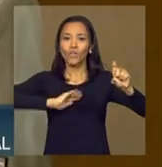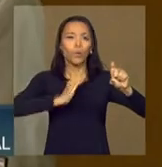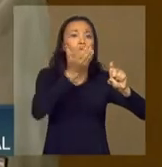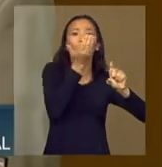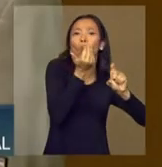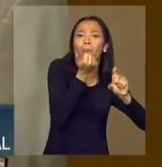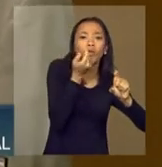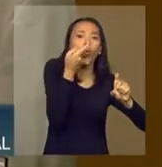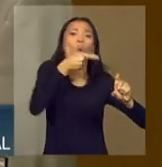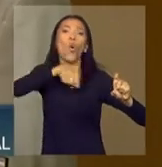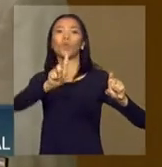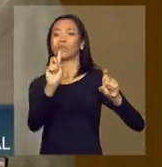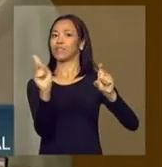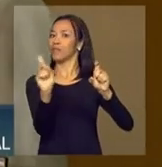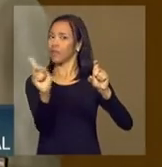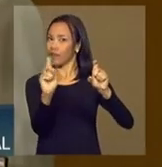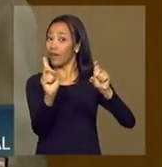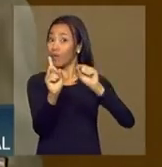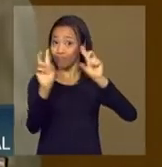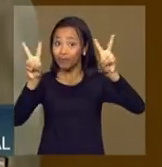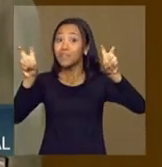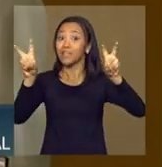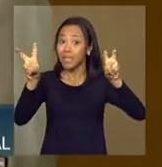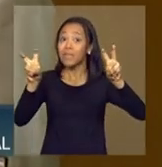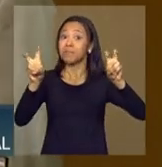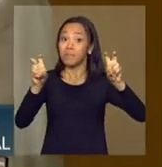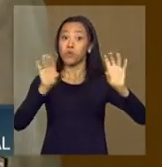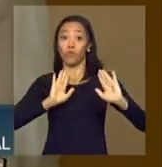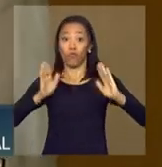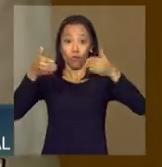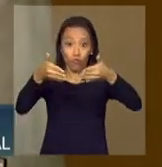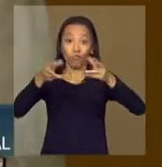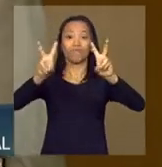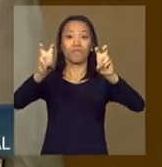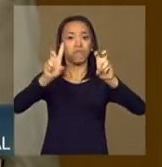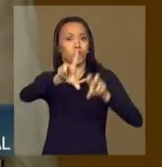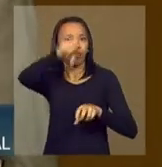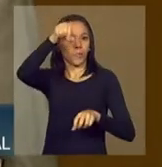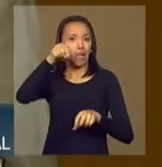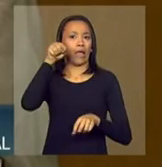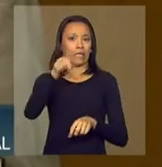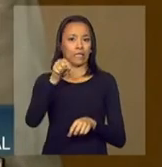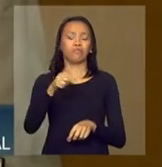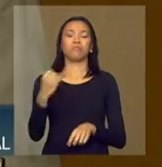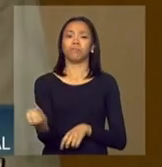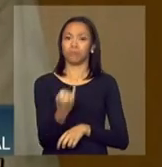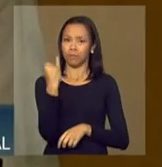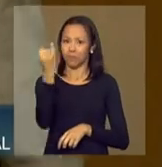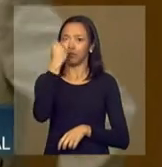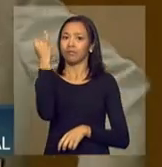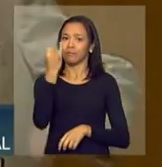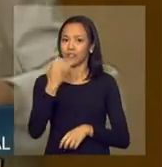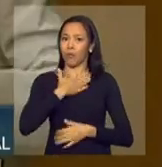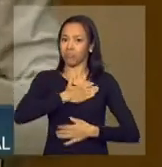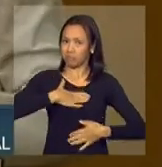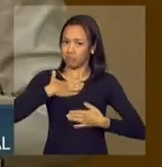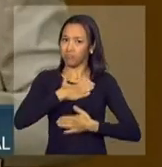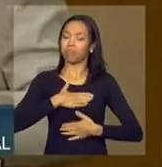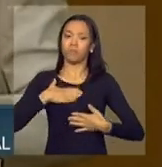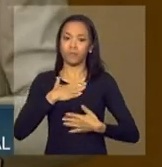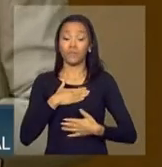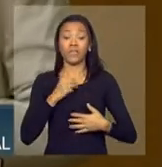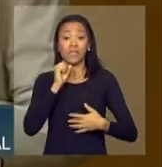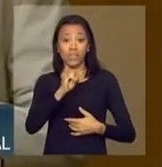não estamos comendo", acho que o fórum foi muito feliz ao escolher esse tema. E se eu der